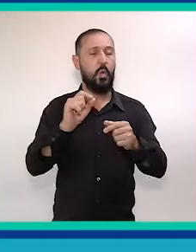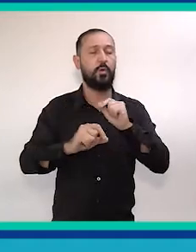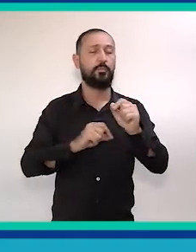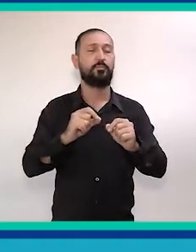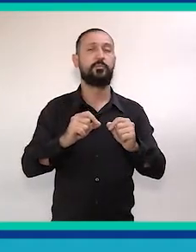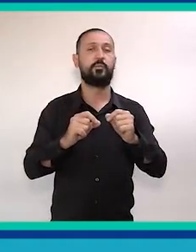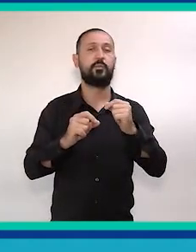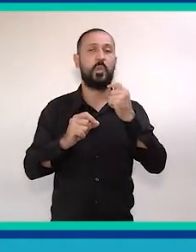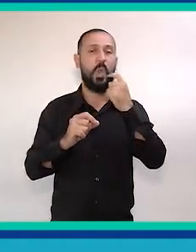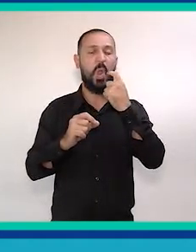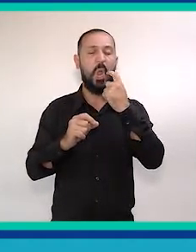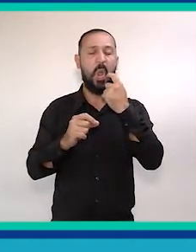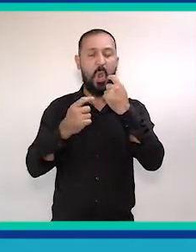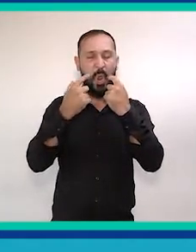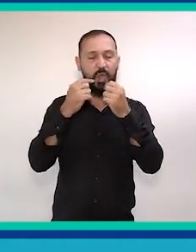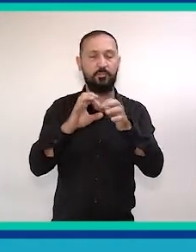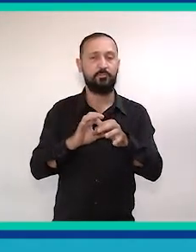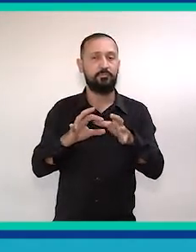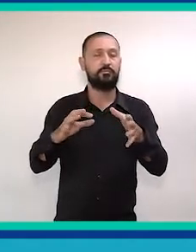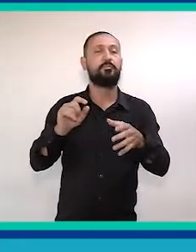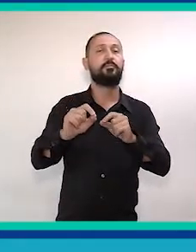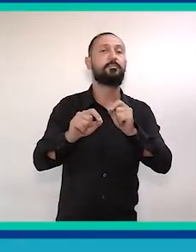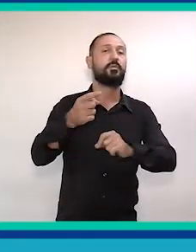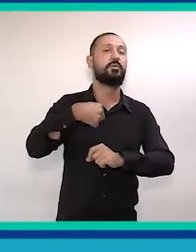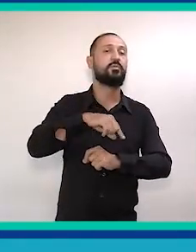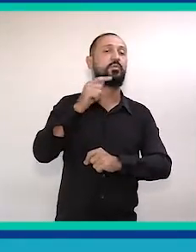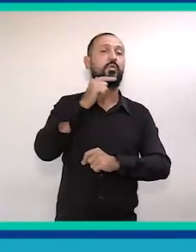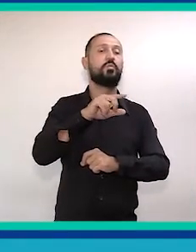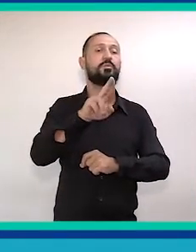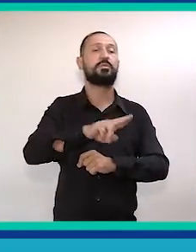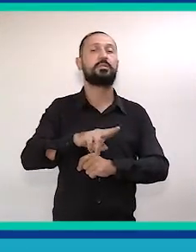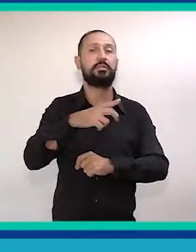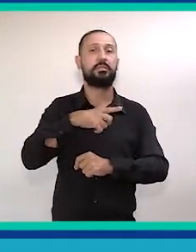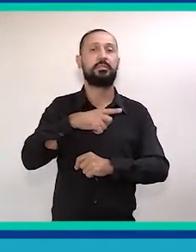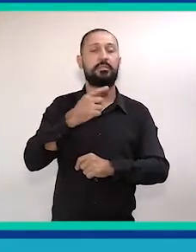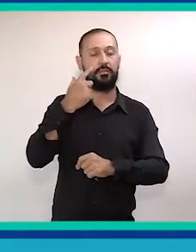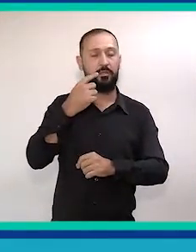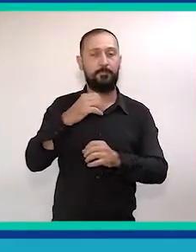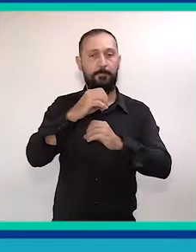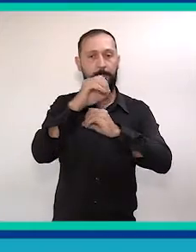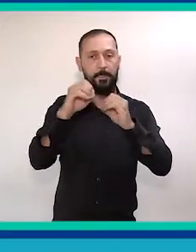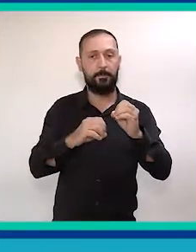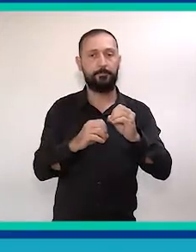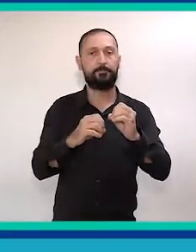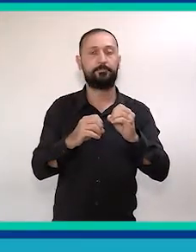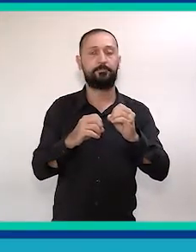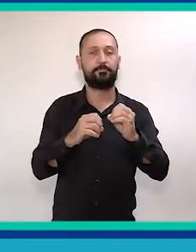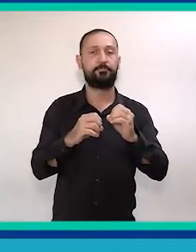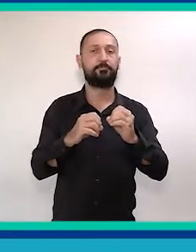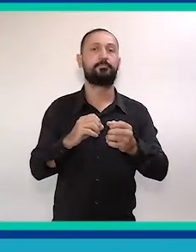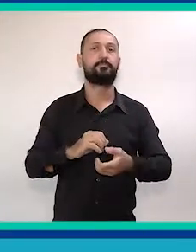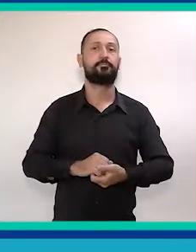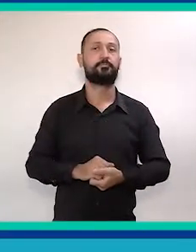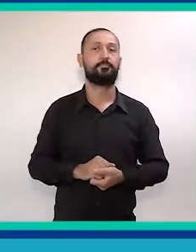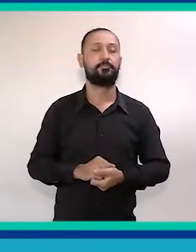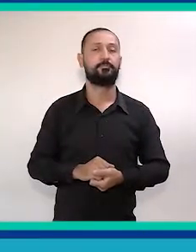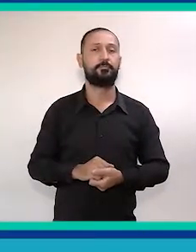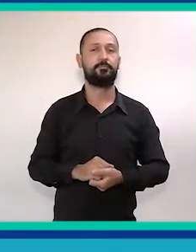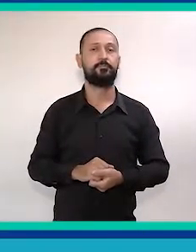para o computador, vou até deixar o celular aqui no jeito, para a gente conseguir obter uma molécula